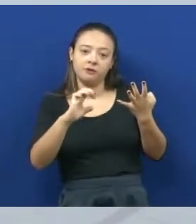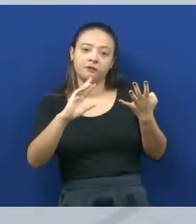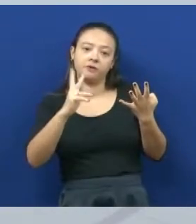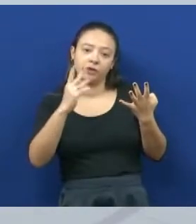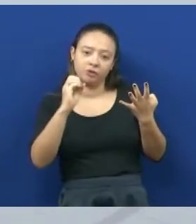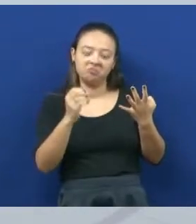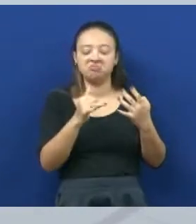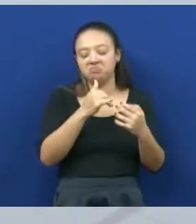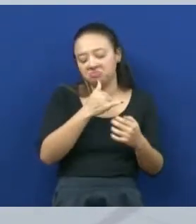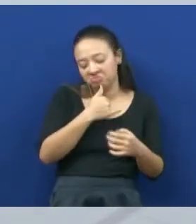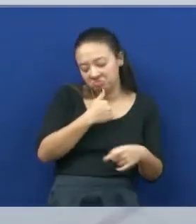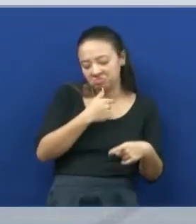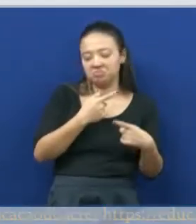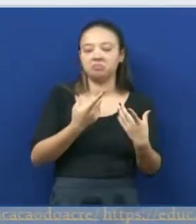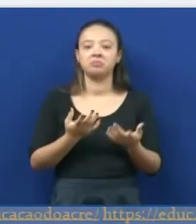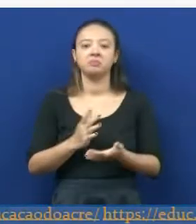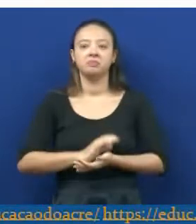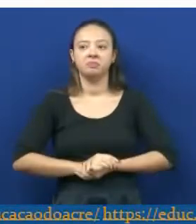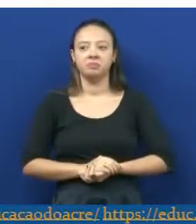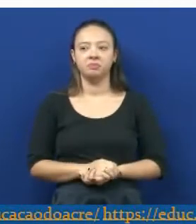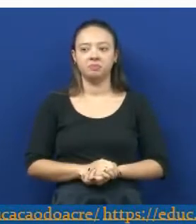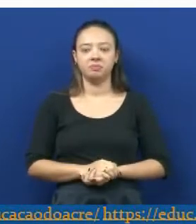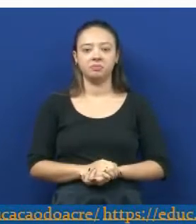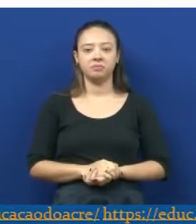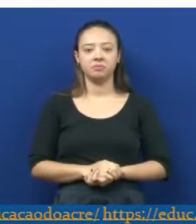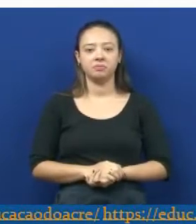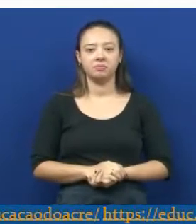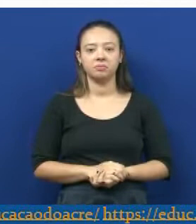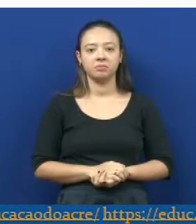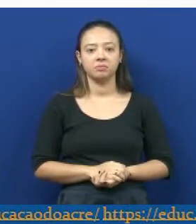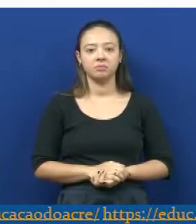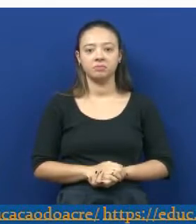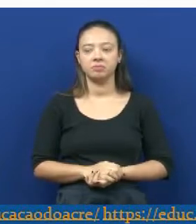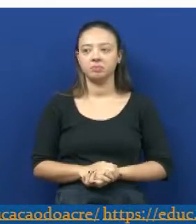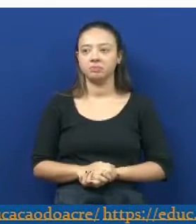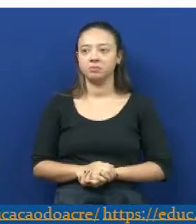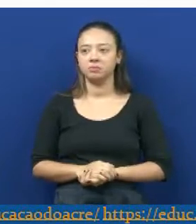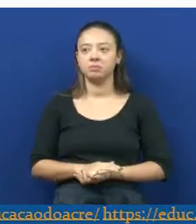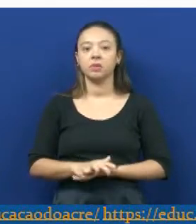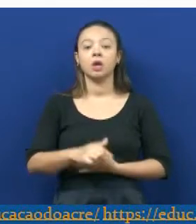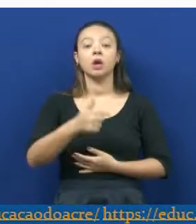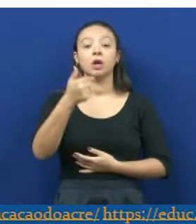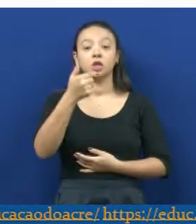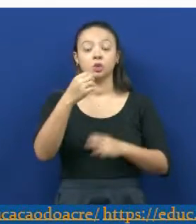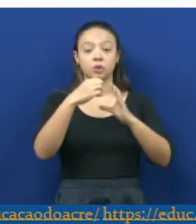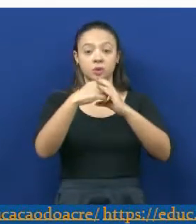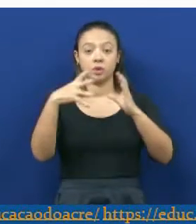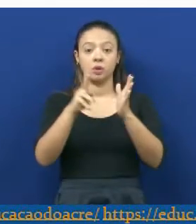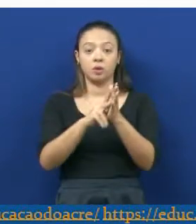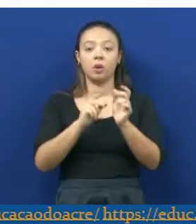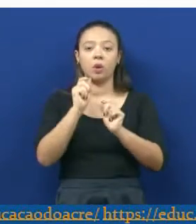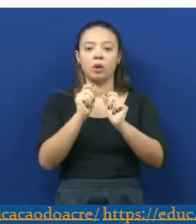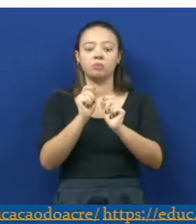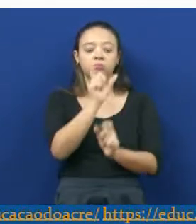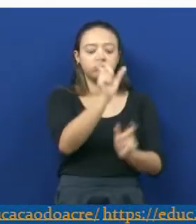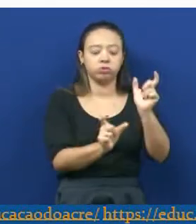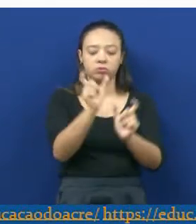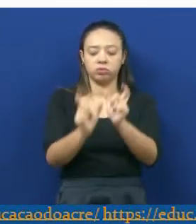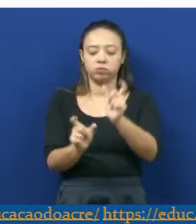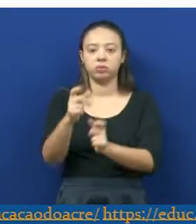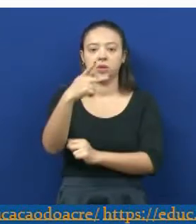para sua caixinha. Então, o primeiro elemento da narrativa, enredo. O segundo elemento são as personagens, que podem